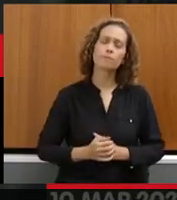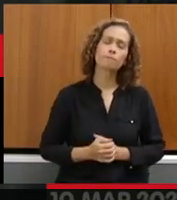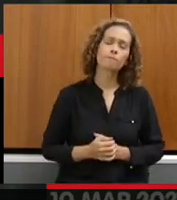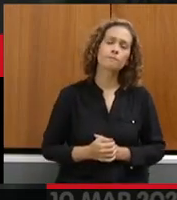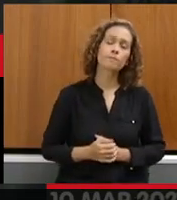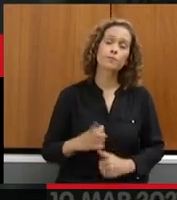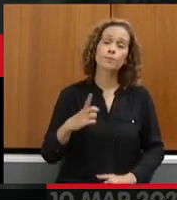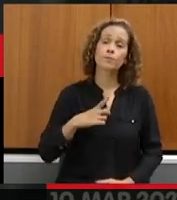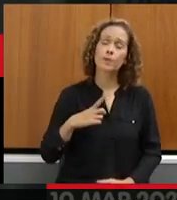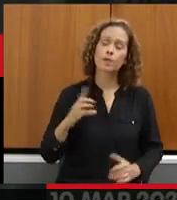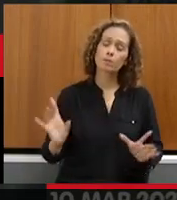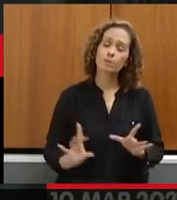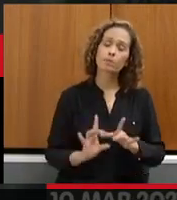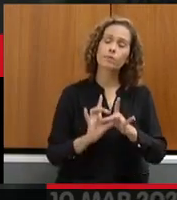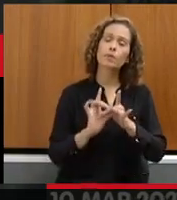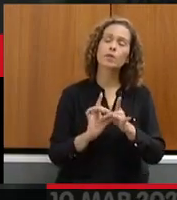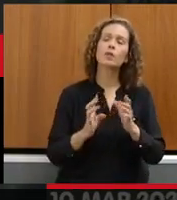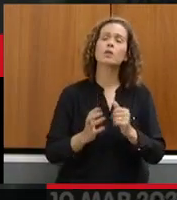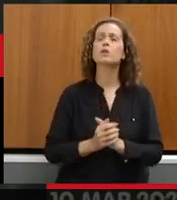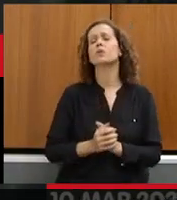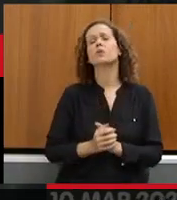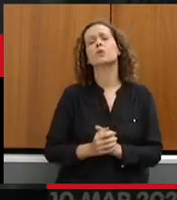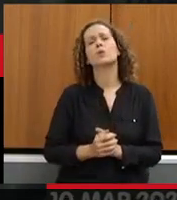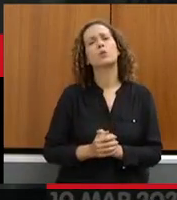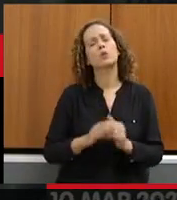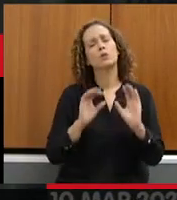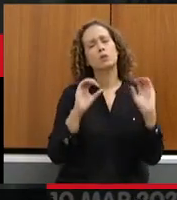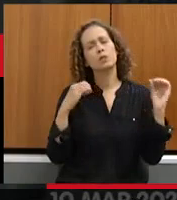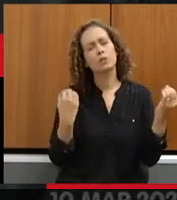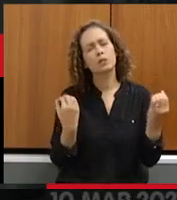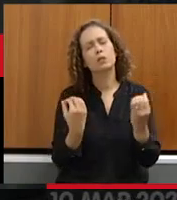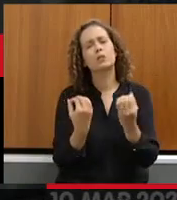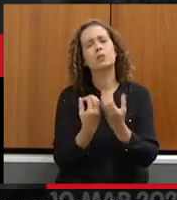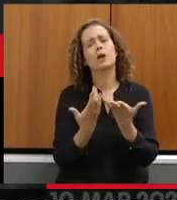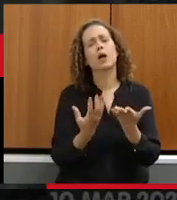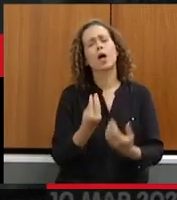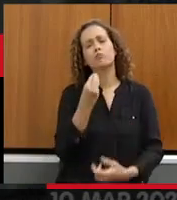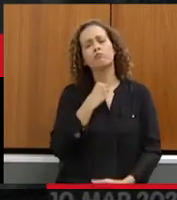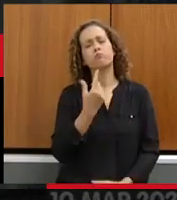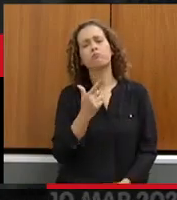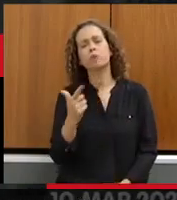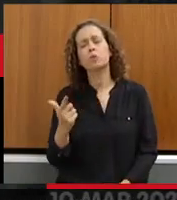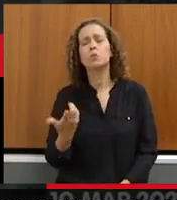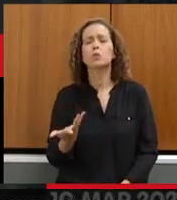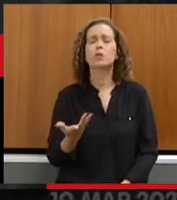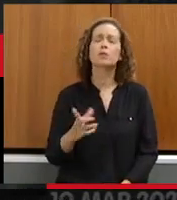uma parceria com filantrópicas para elas entrarem no custeio regular da